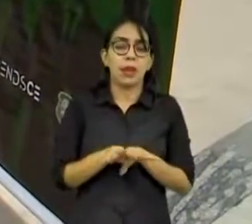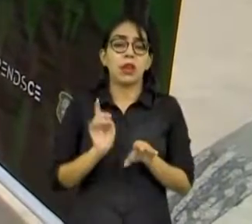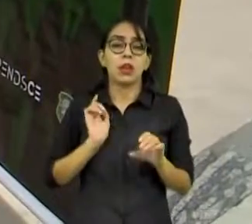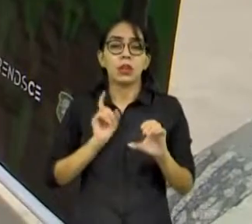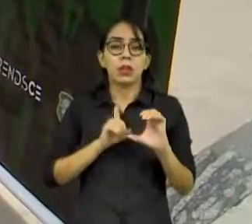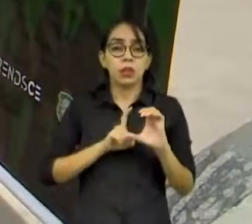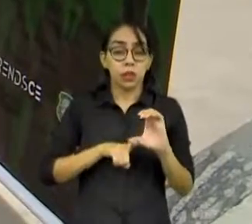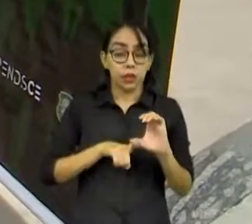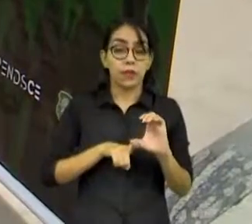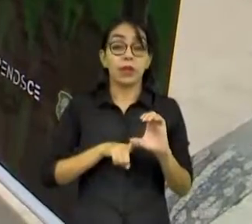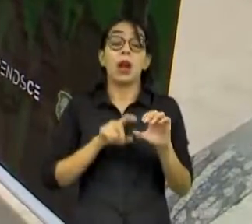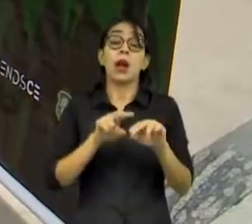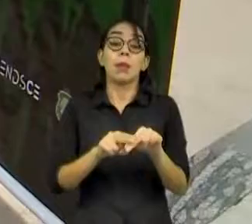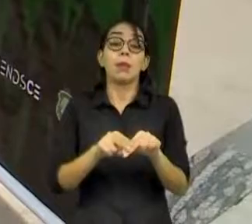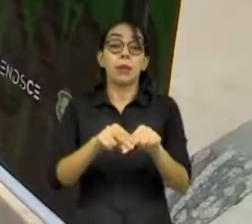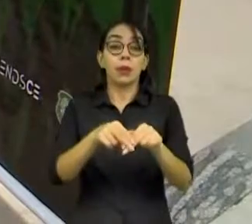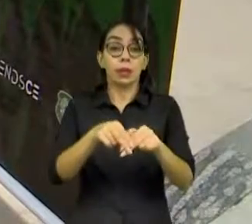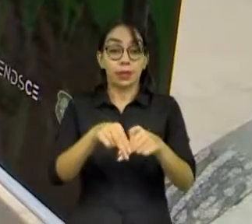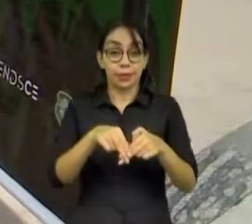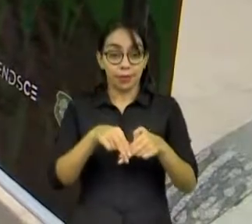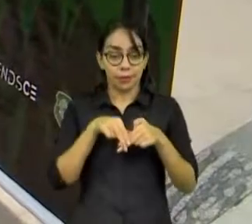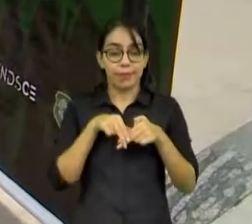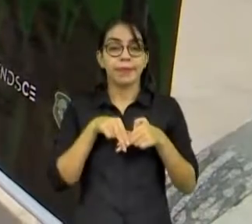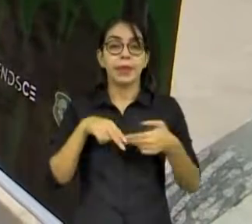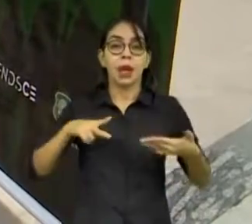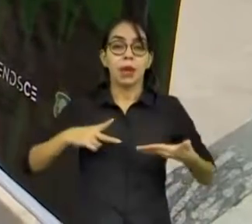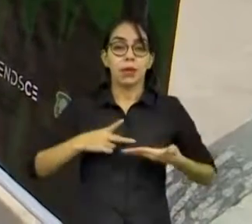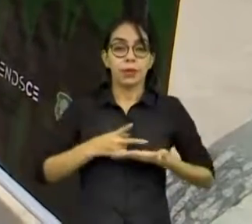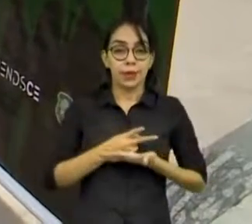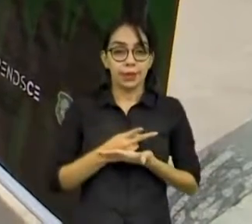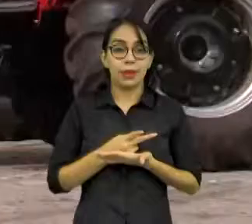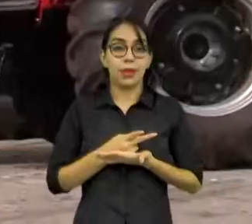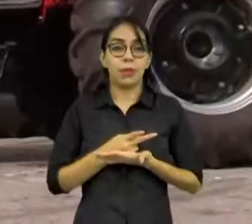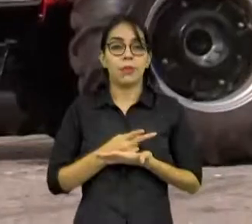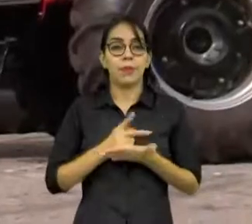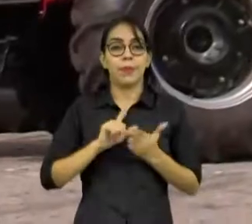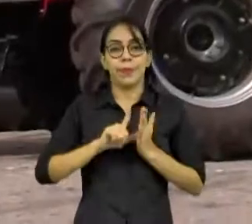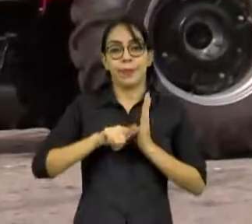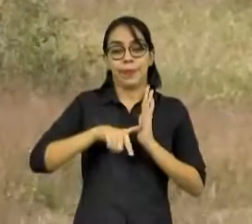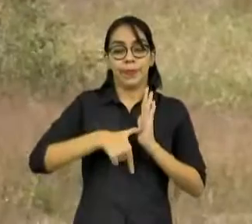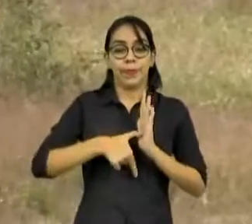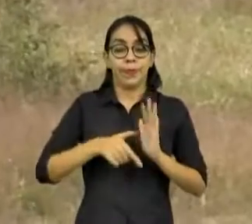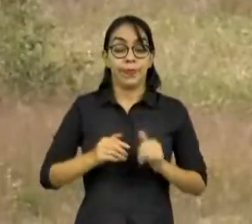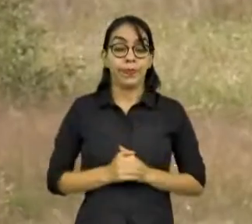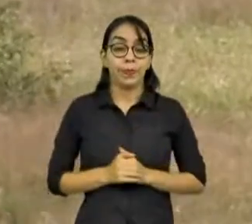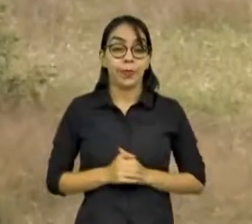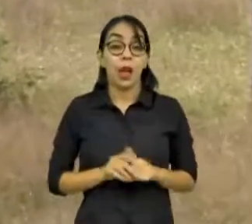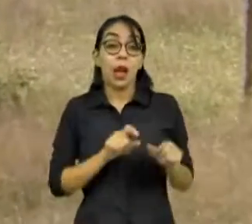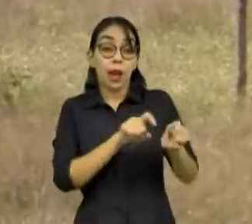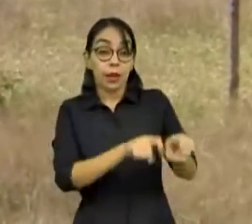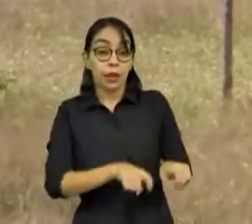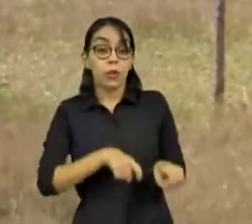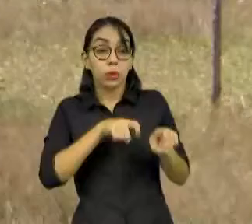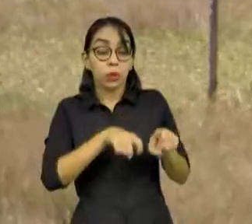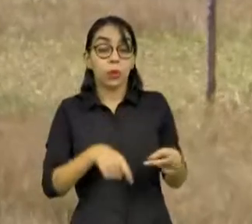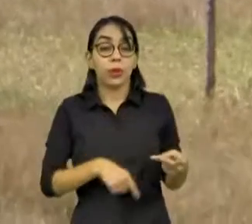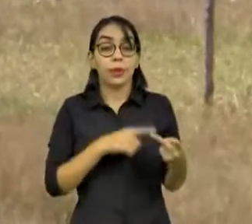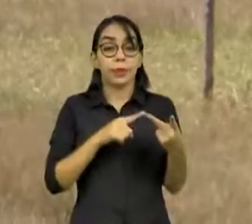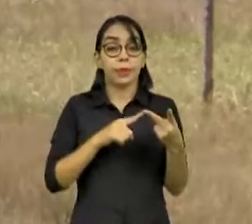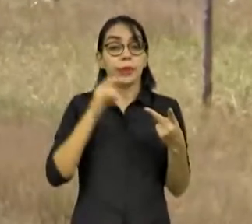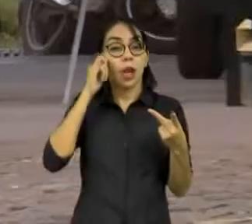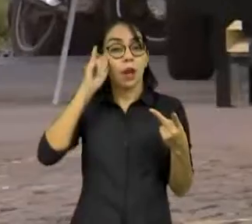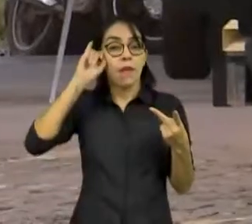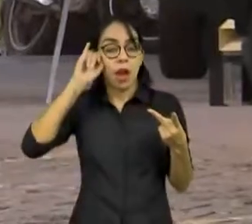os fatores responsáveis pelo declínio no setor. Além disso, a agricultura e a pecuária também sofrem com